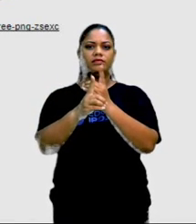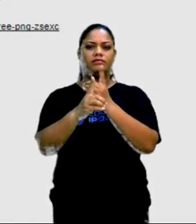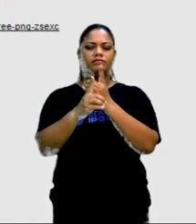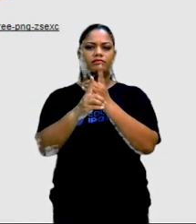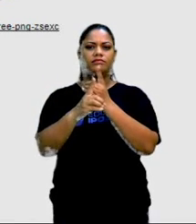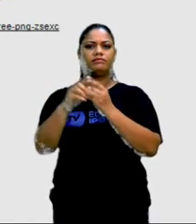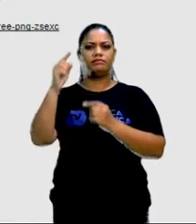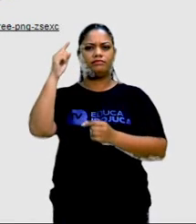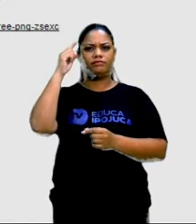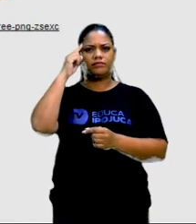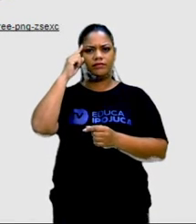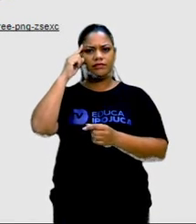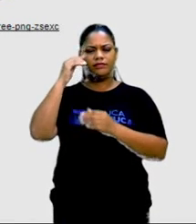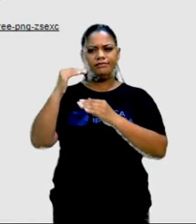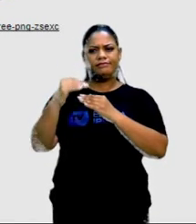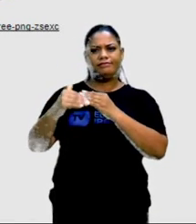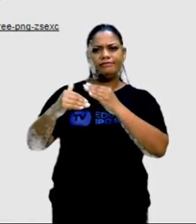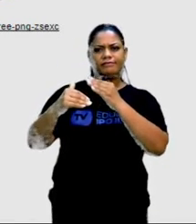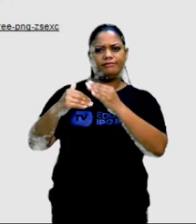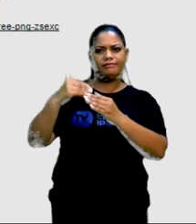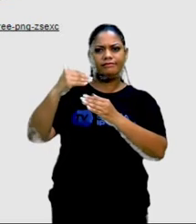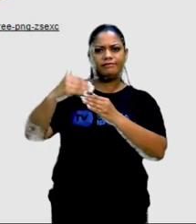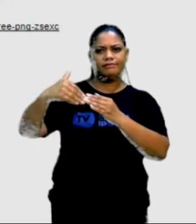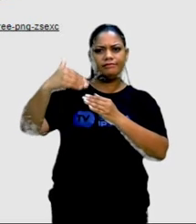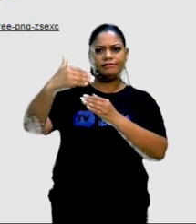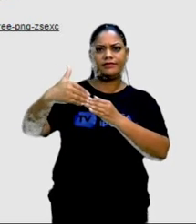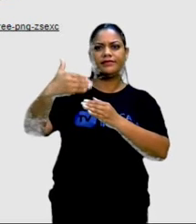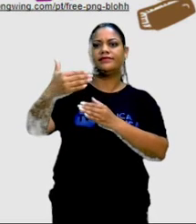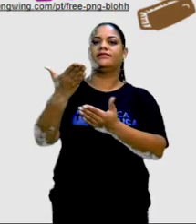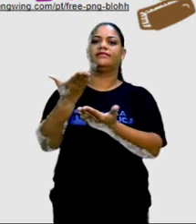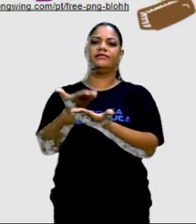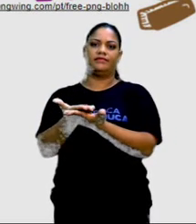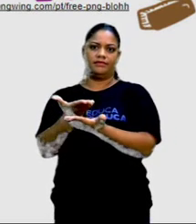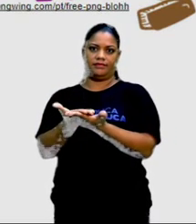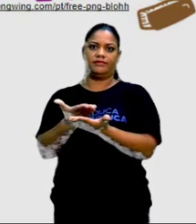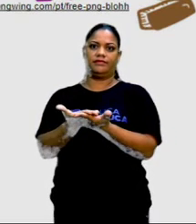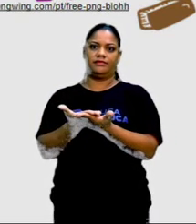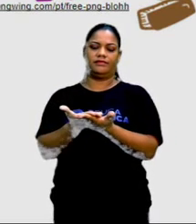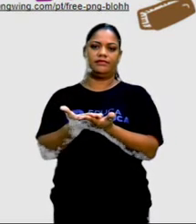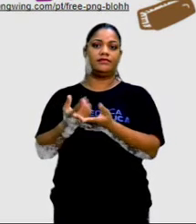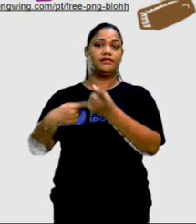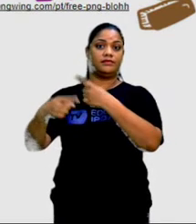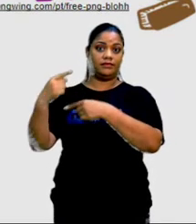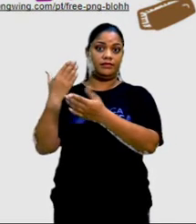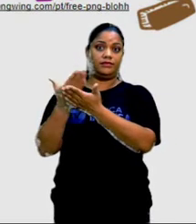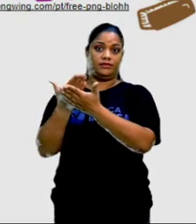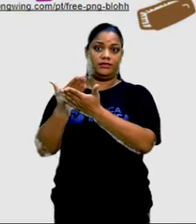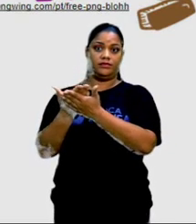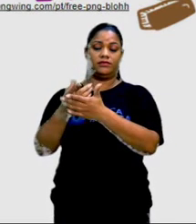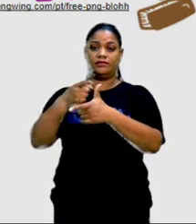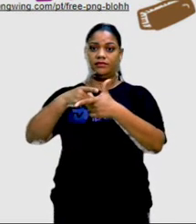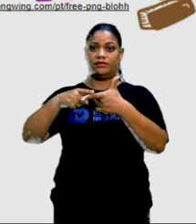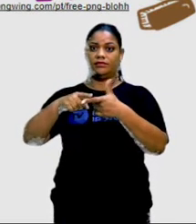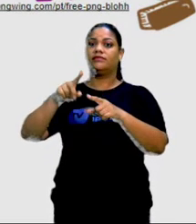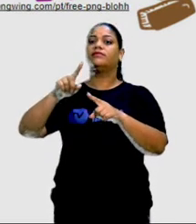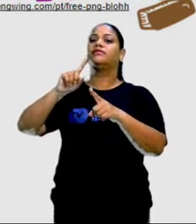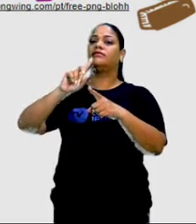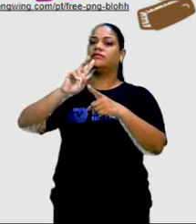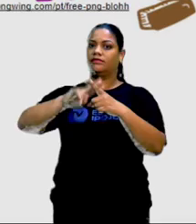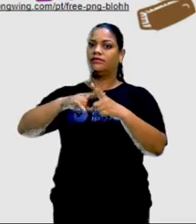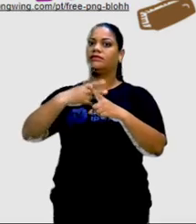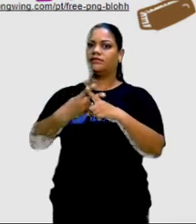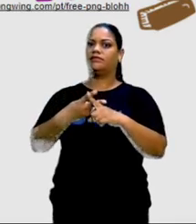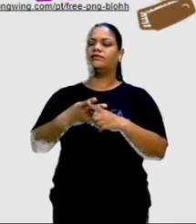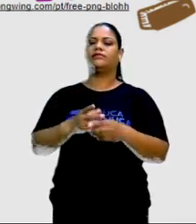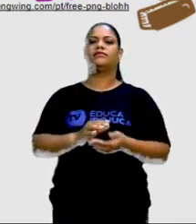aquele processo que eu falei para você na aula passada, que foi sobre divisão, multiplicação, e uma